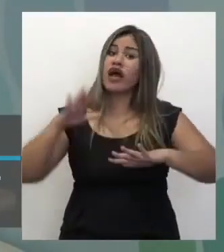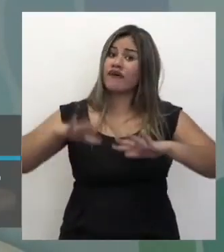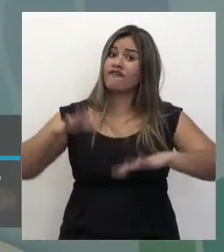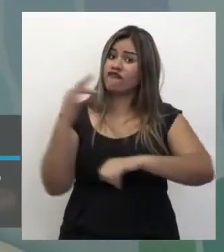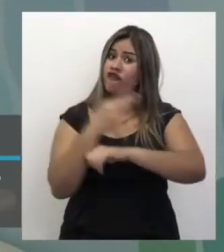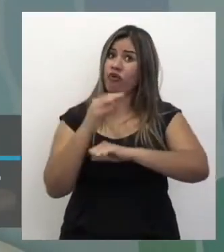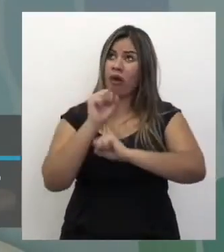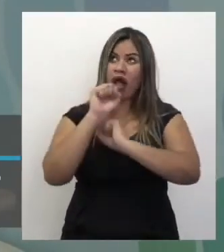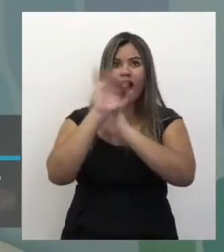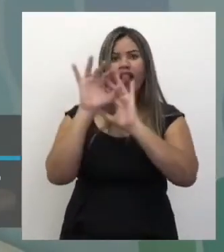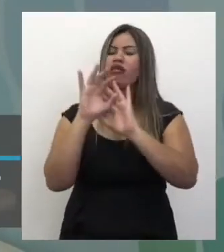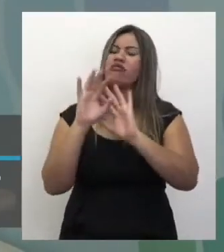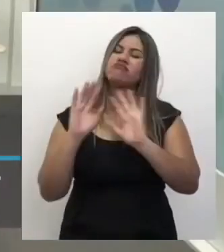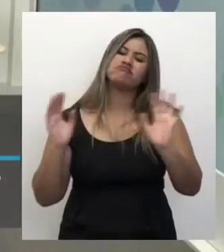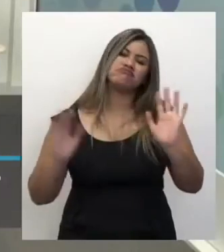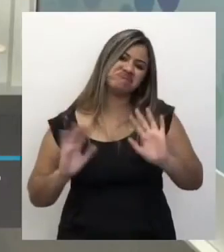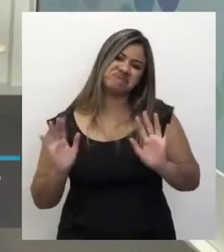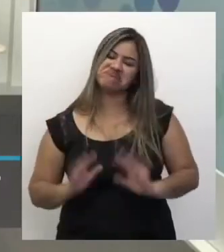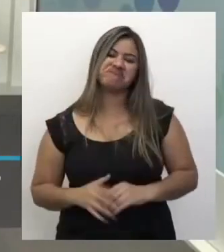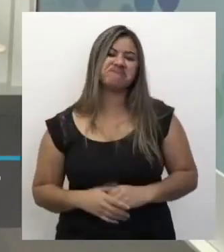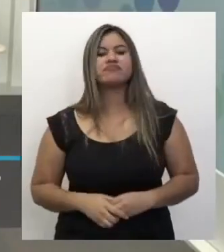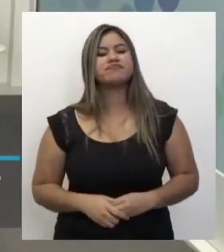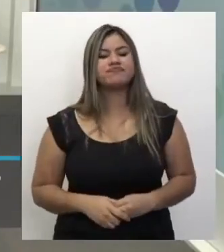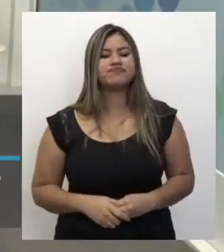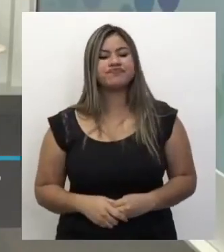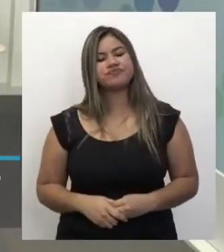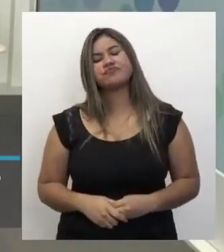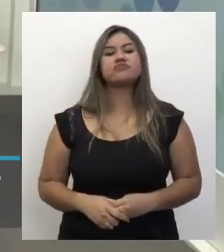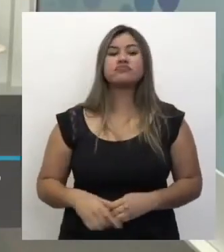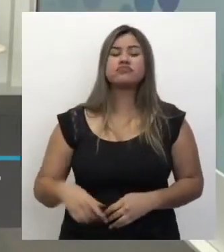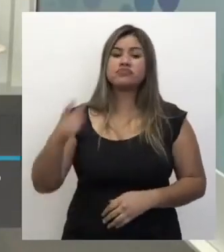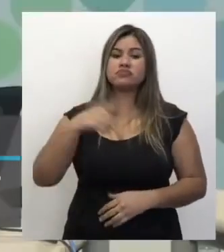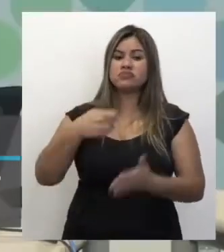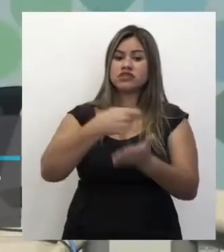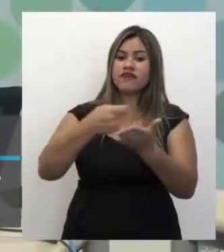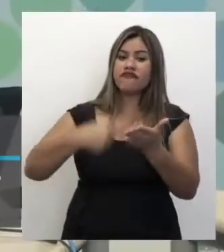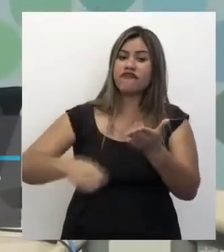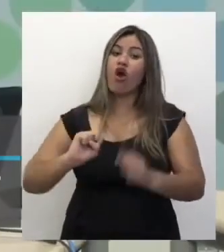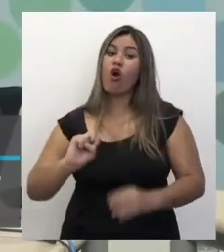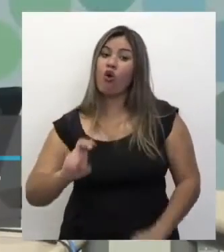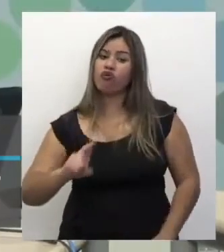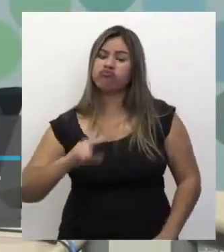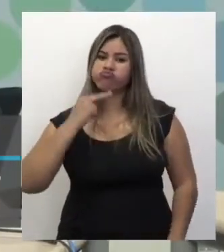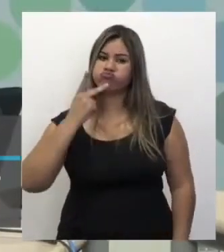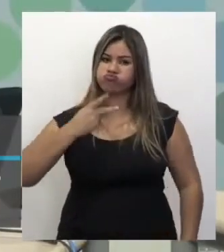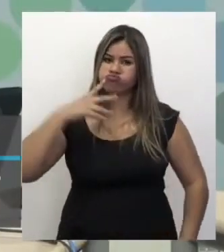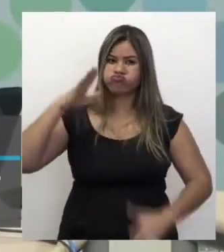compreensível, não. Quando a gente vai escrever ou vai falar, a gente já